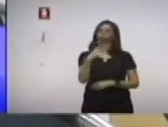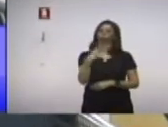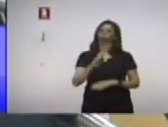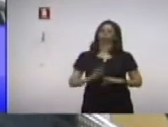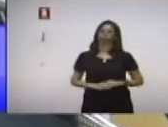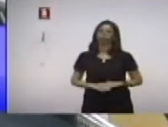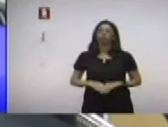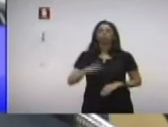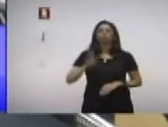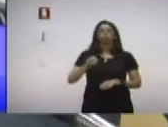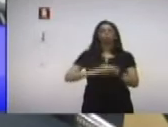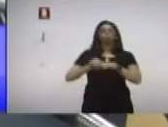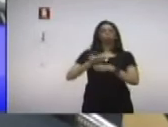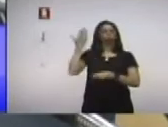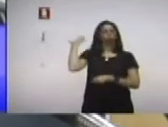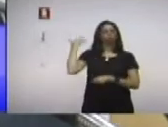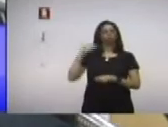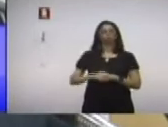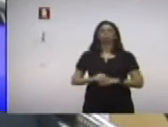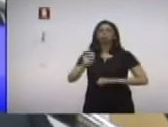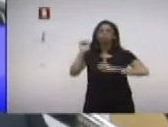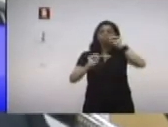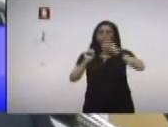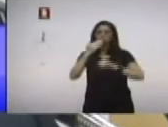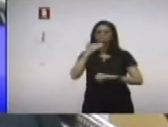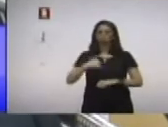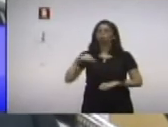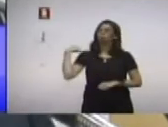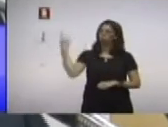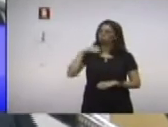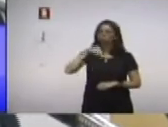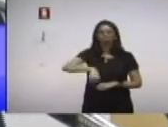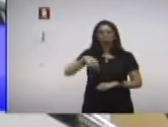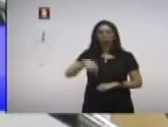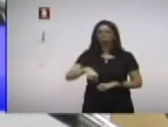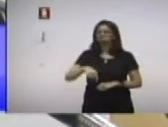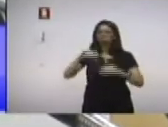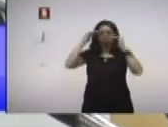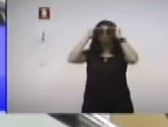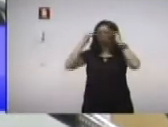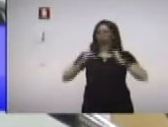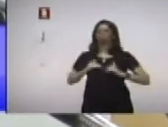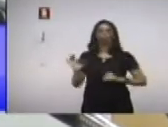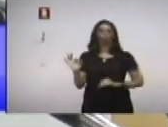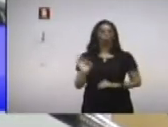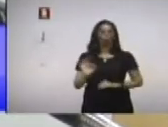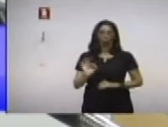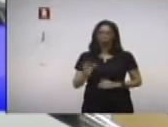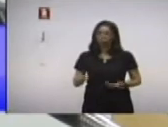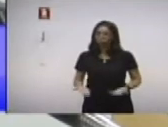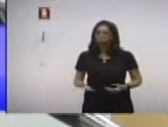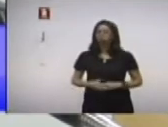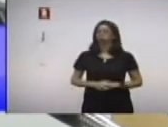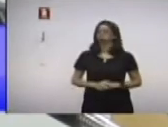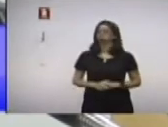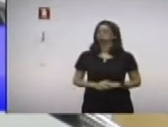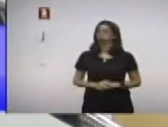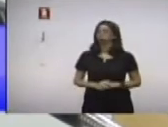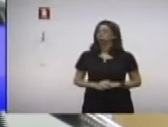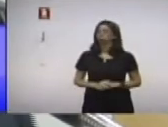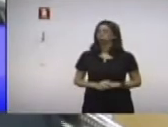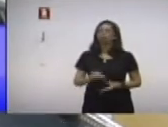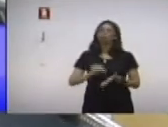fez uma reunião com essa casa e ela não cumpriu com o que tinha a palavra apalavrado com esses geradores então